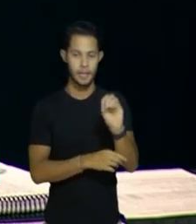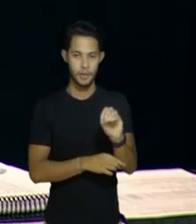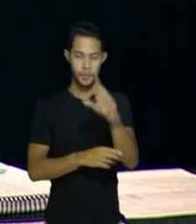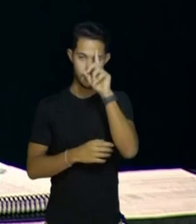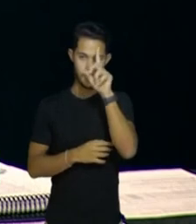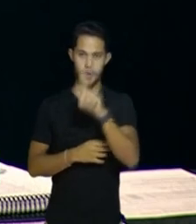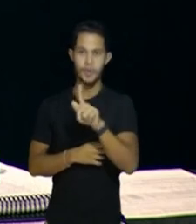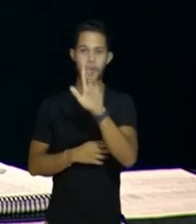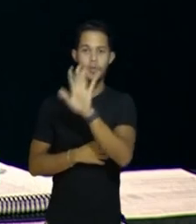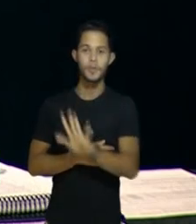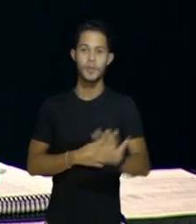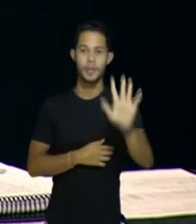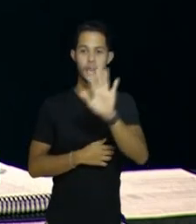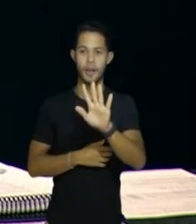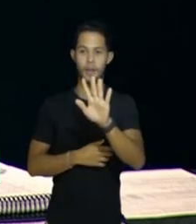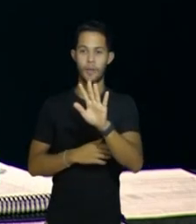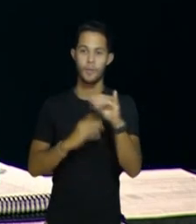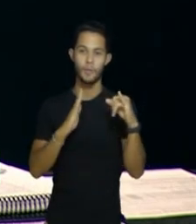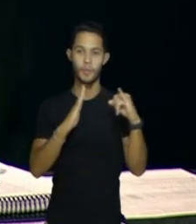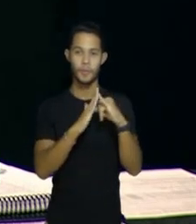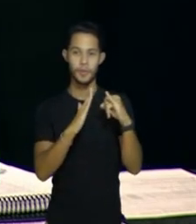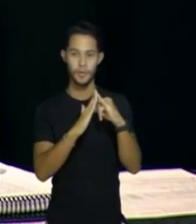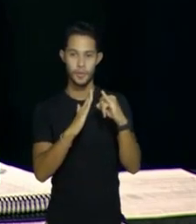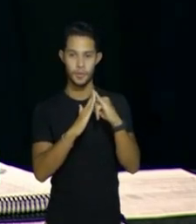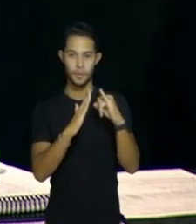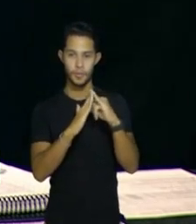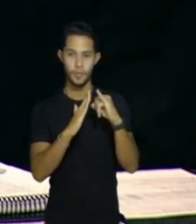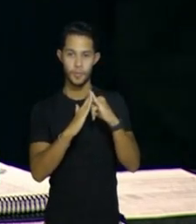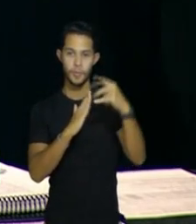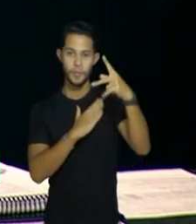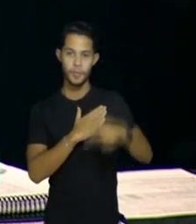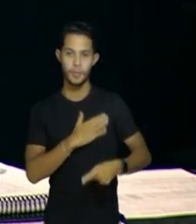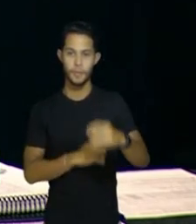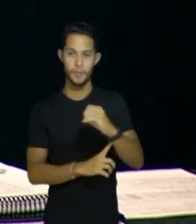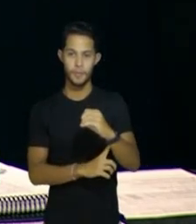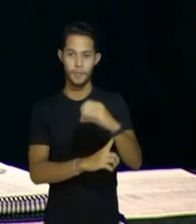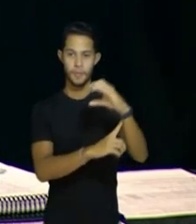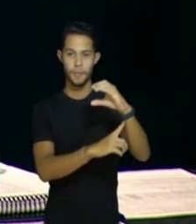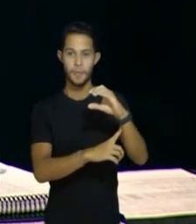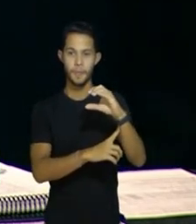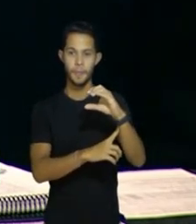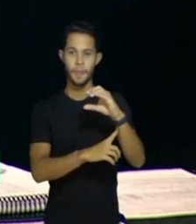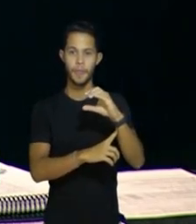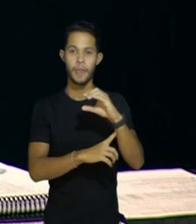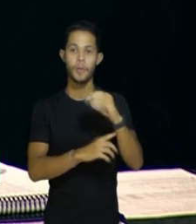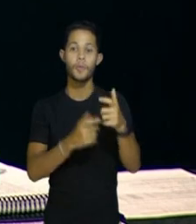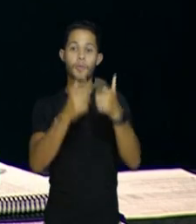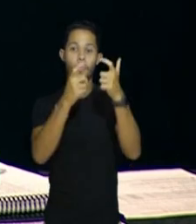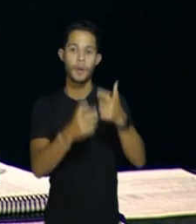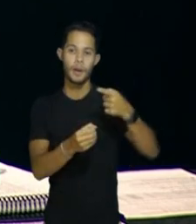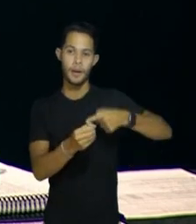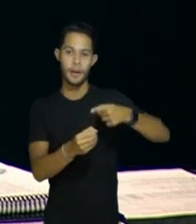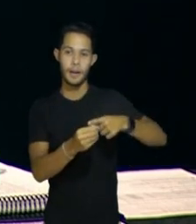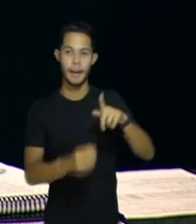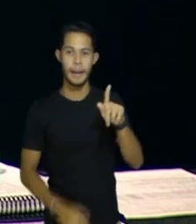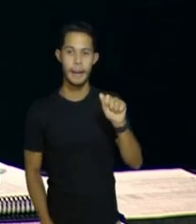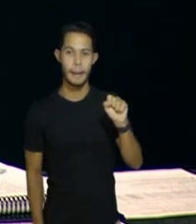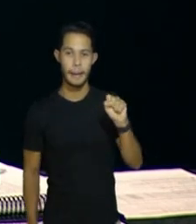diretora-geral do Instituto Federal de Santa Catarina, IFSC Gaspar, Ana Paula